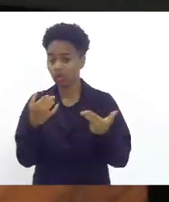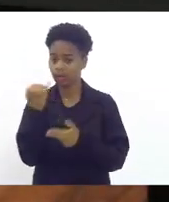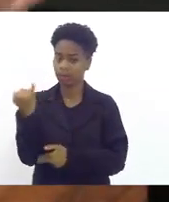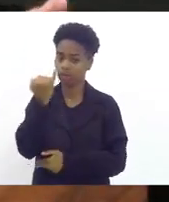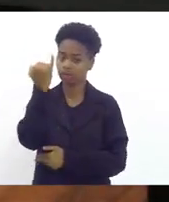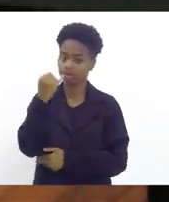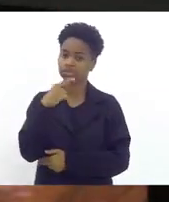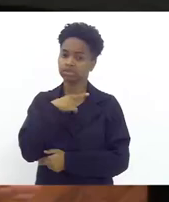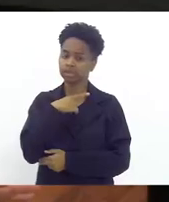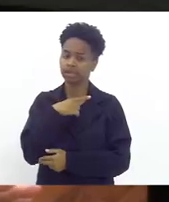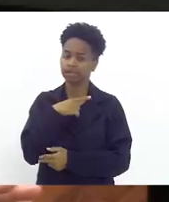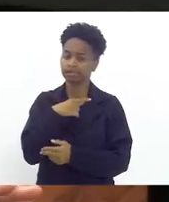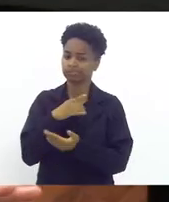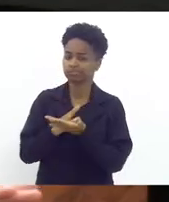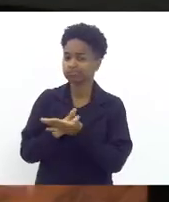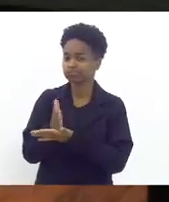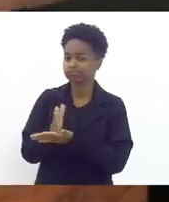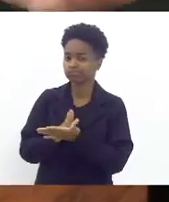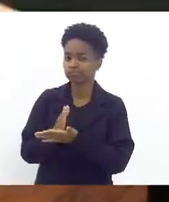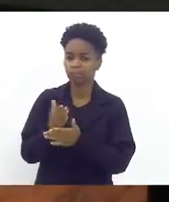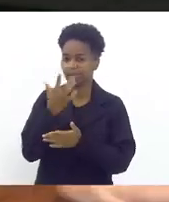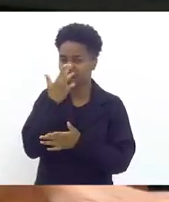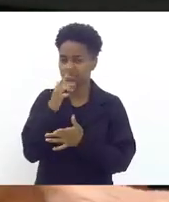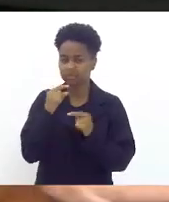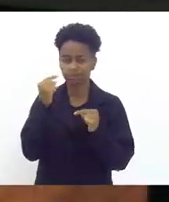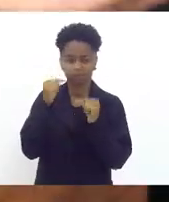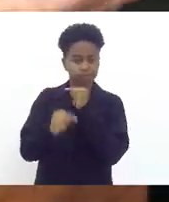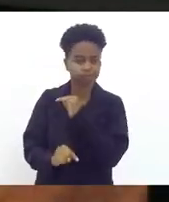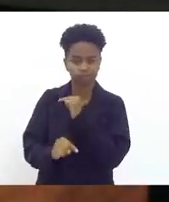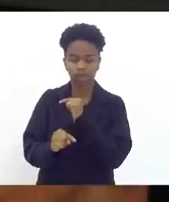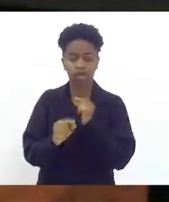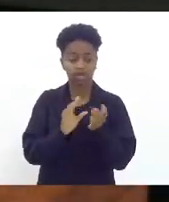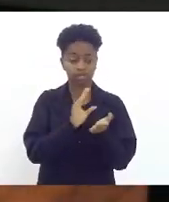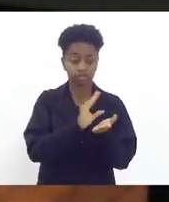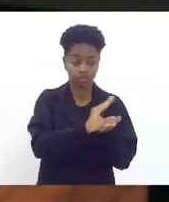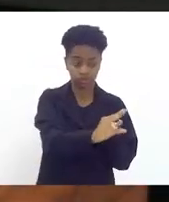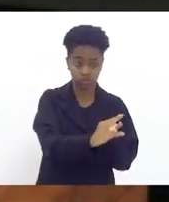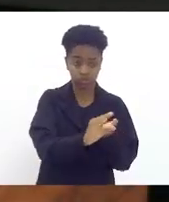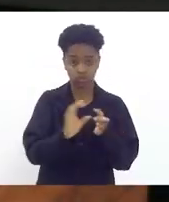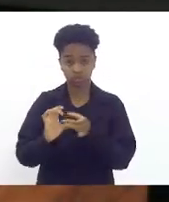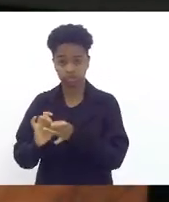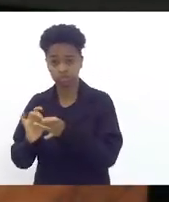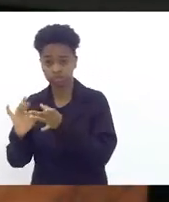existe um desconforto entre recursos disponibilidades